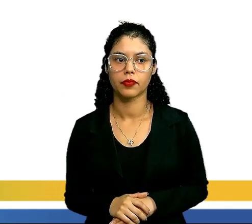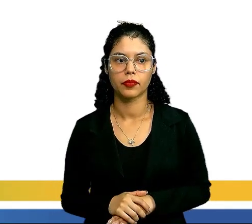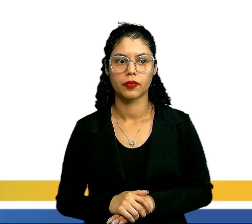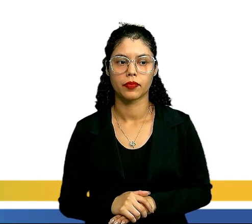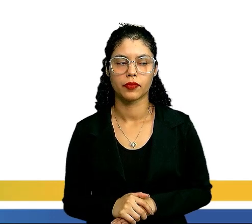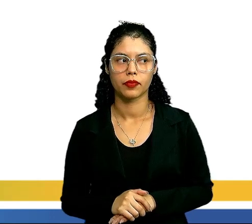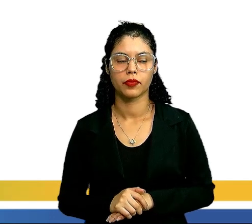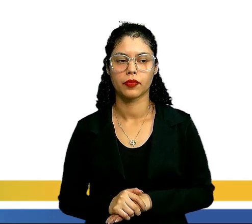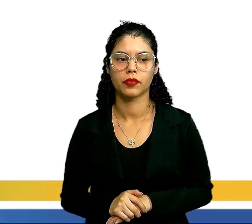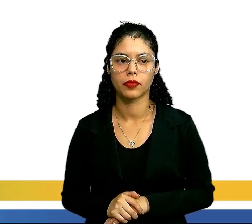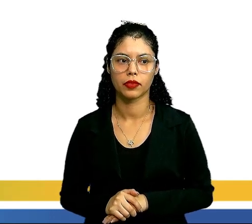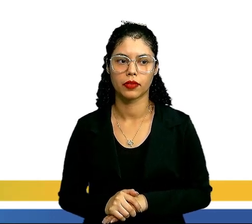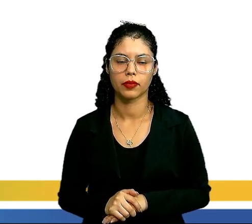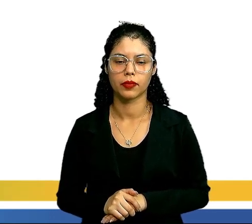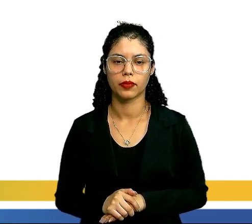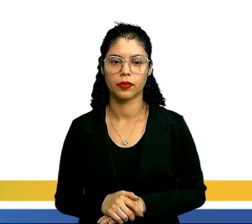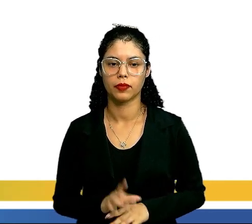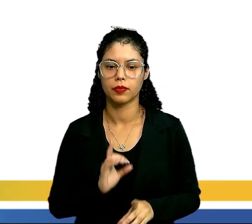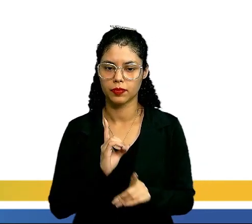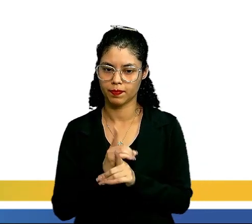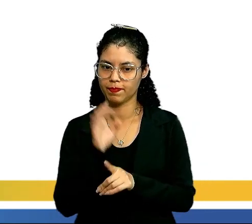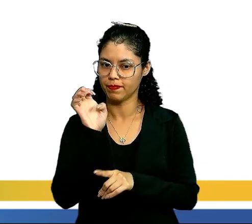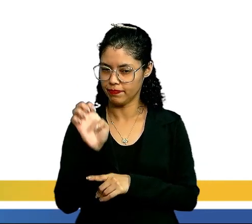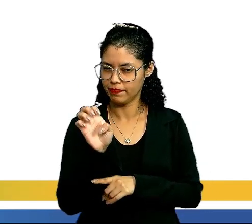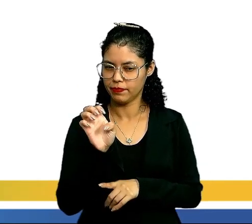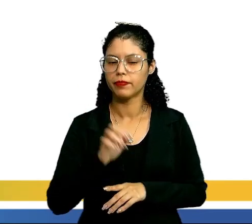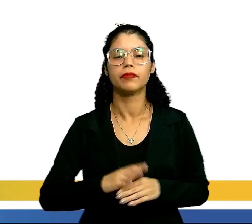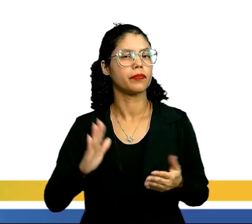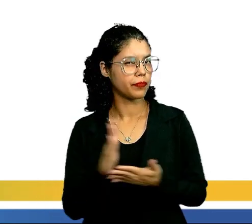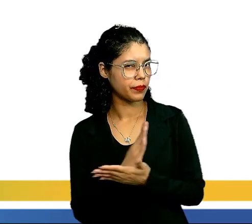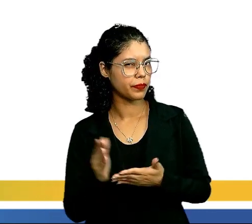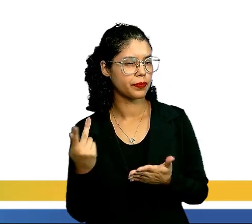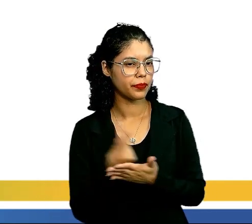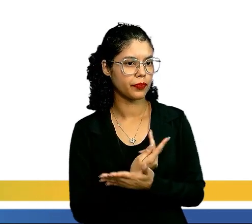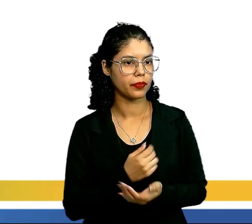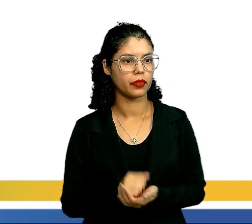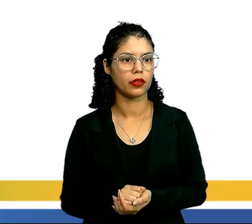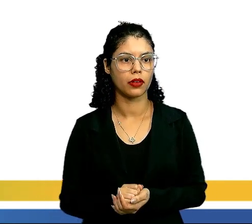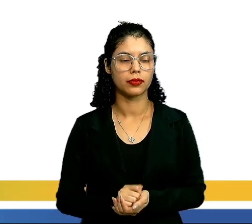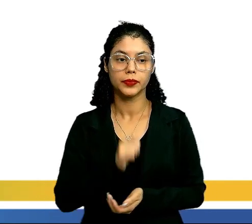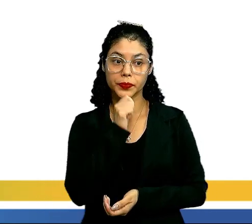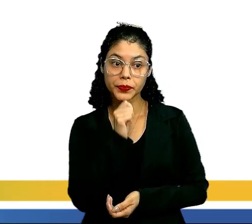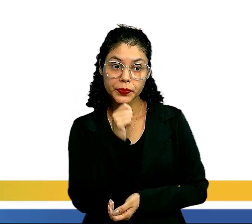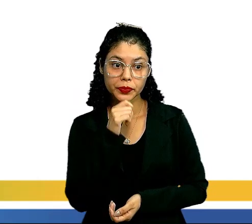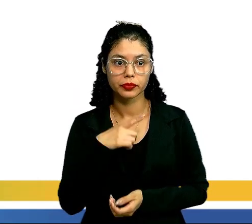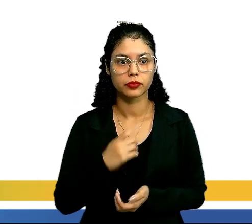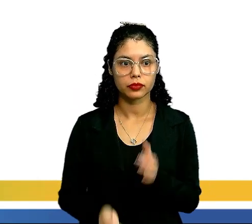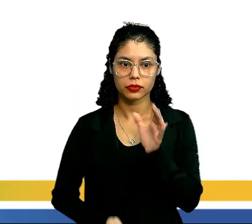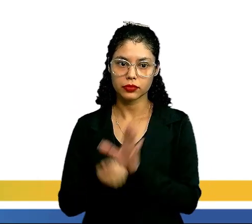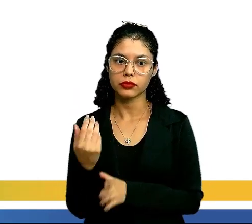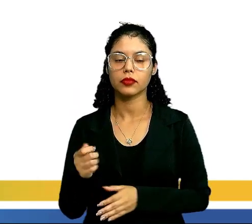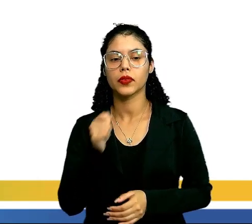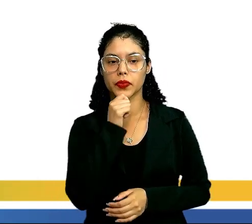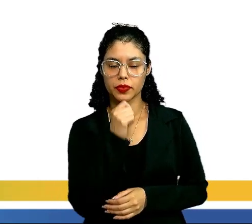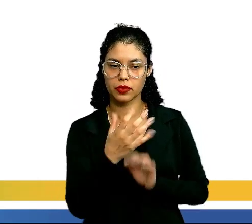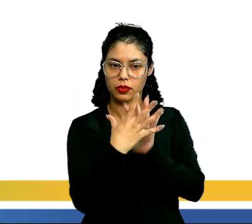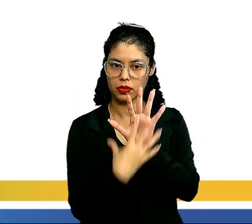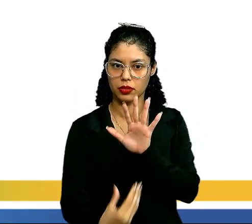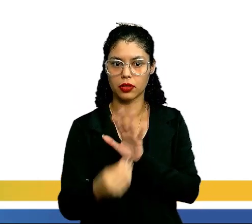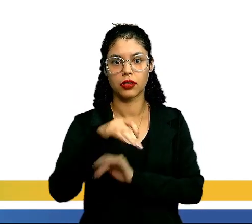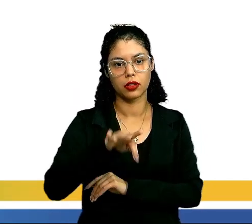correta. Será que a gente vai encontrar na letra E algum erro? Vamos à leitura. Embora tenha sido criada